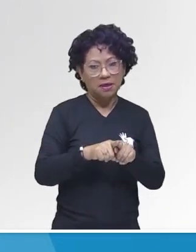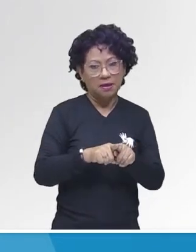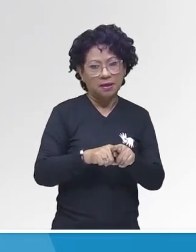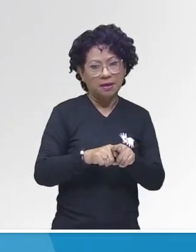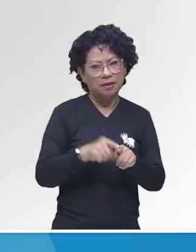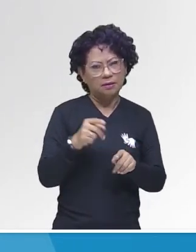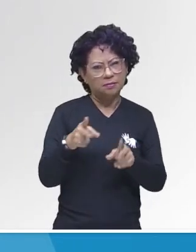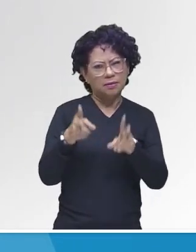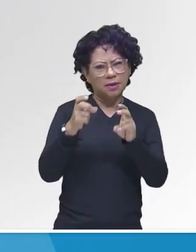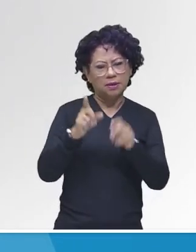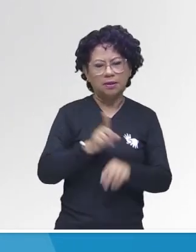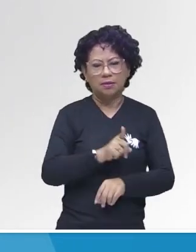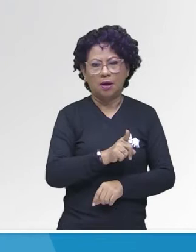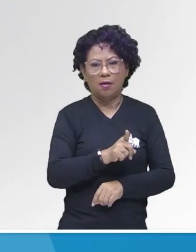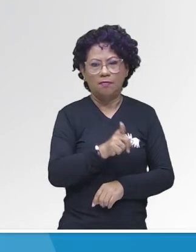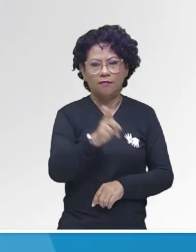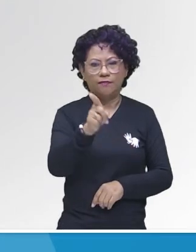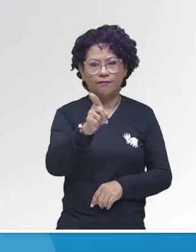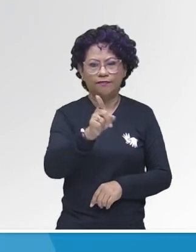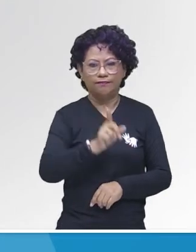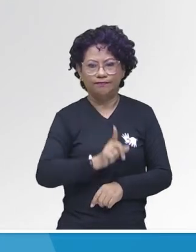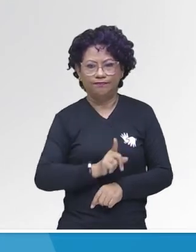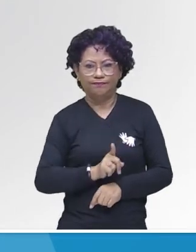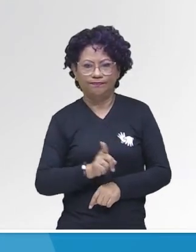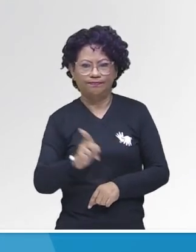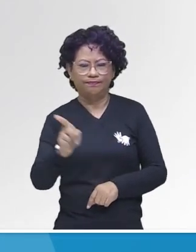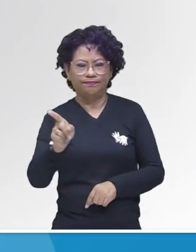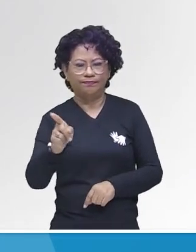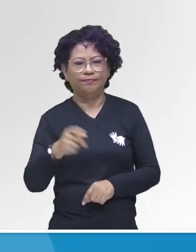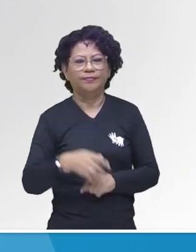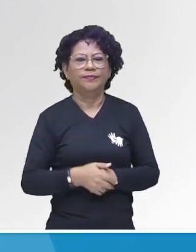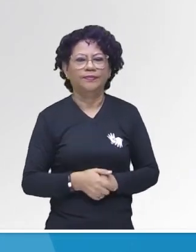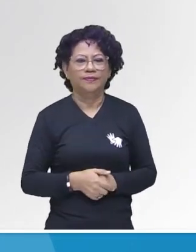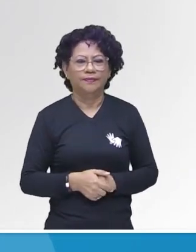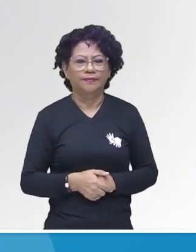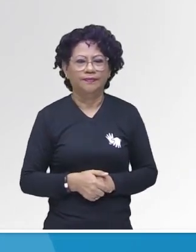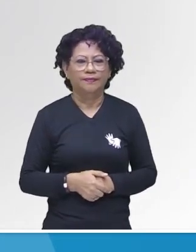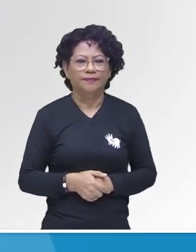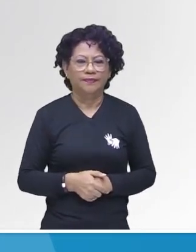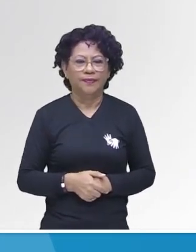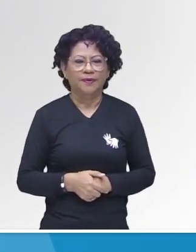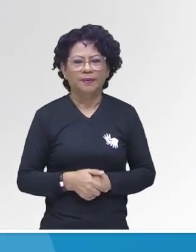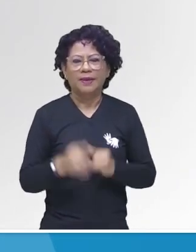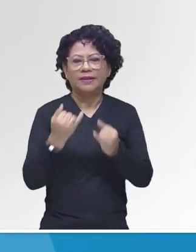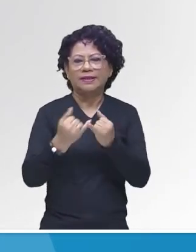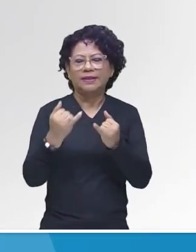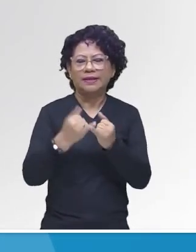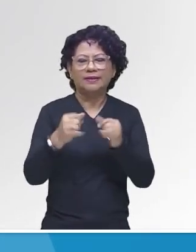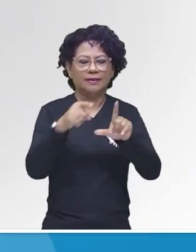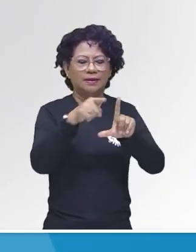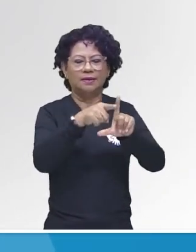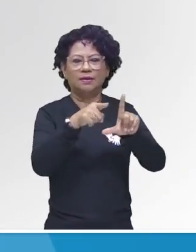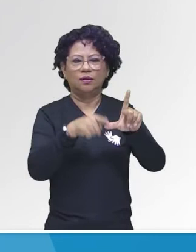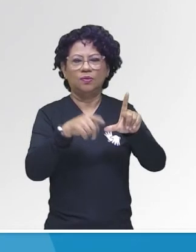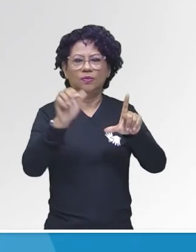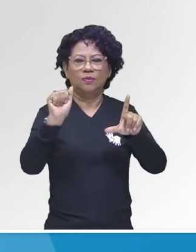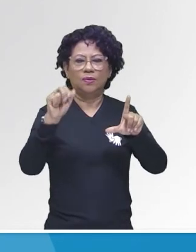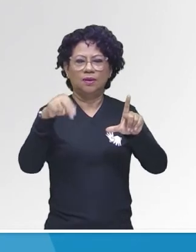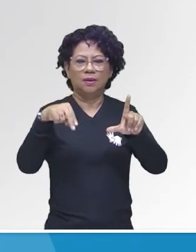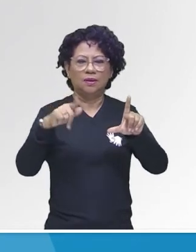projetasse aqui uma reta aqui embaixo, ó, a gente poderia ver que eles formavam um ângulo aqui, ó. Eles formam o mesmo ângulo,